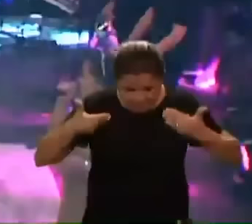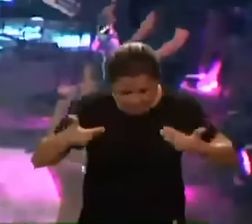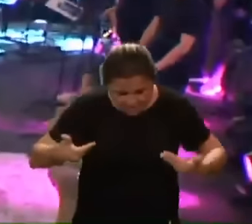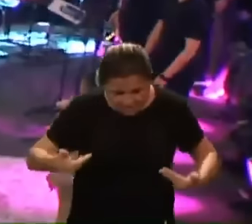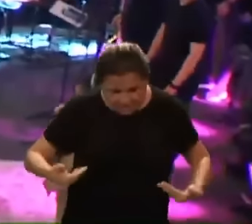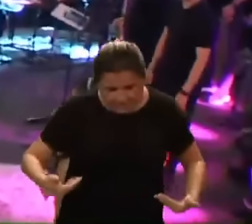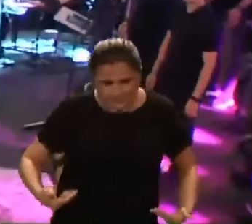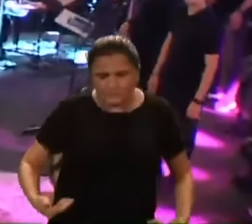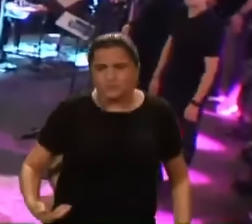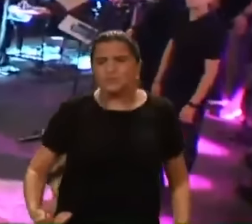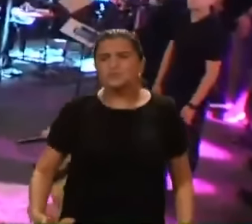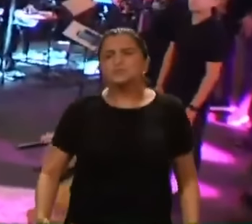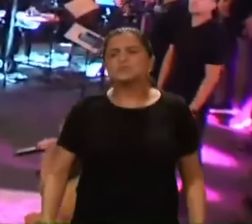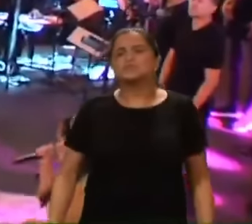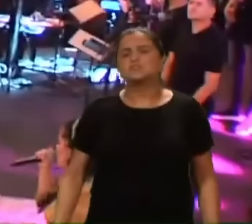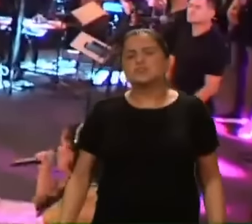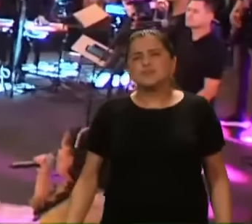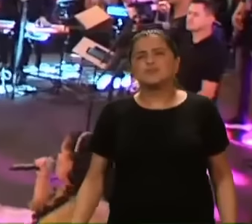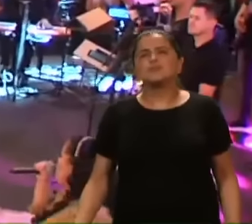sabes quem eu